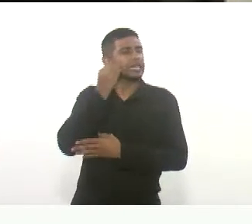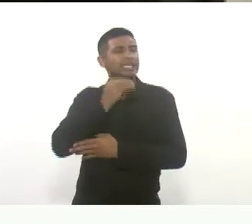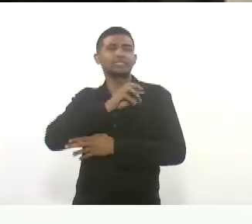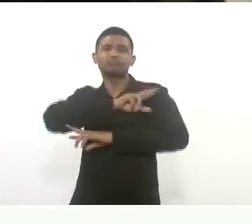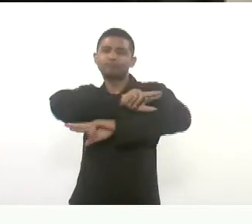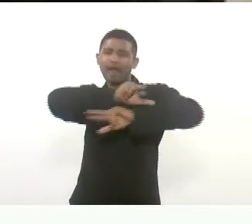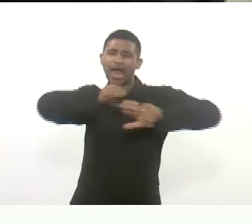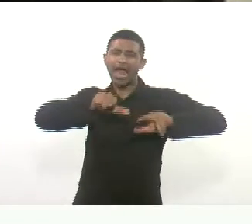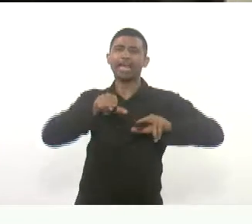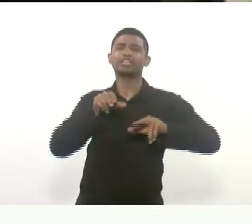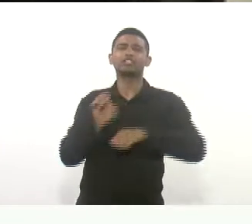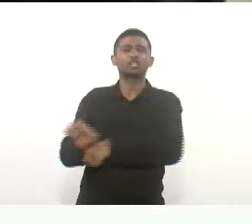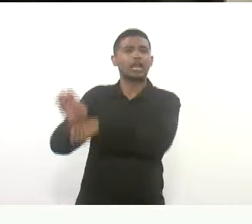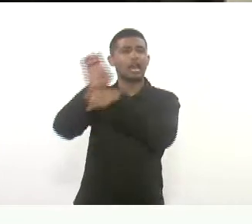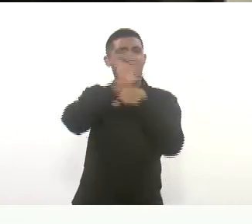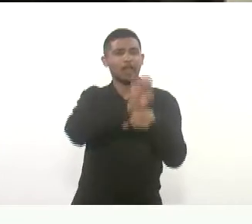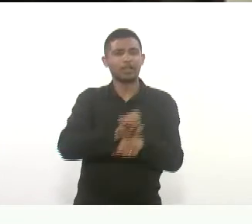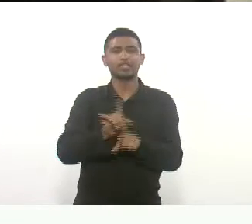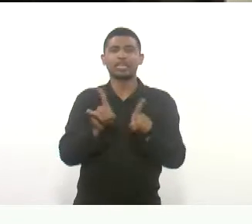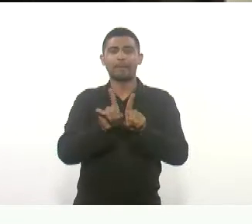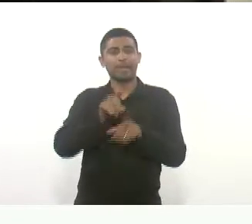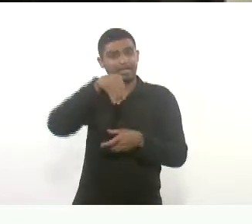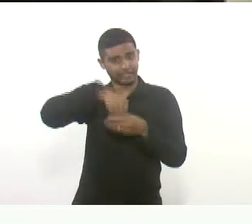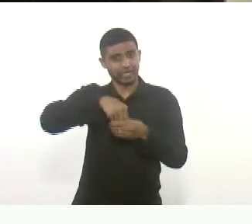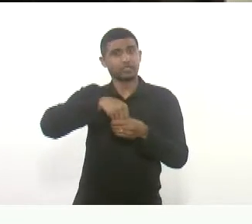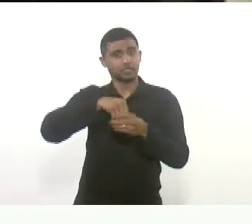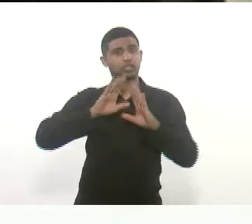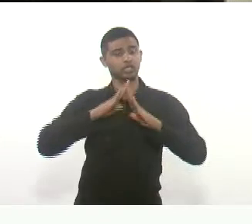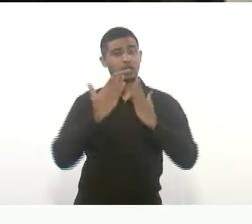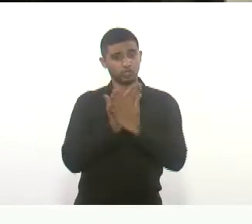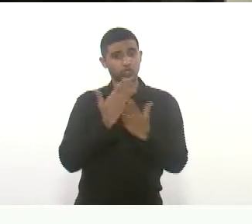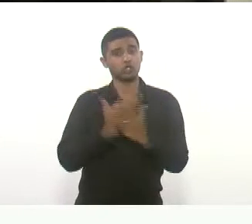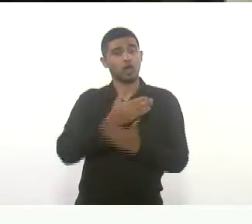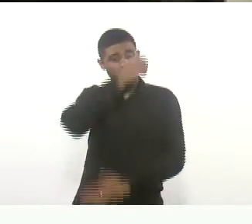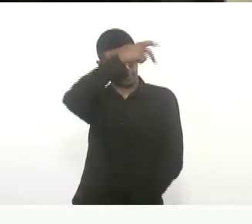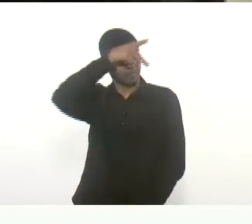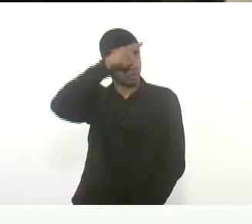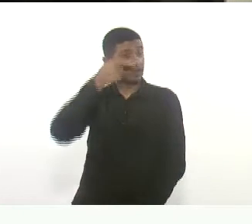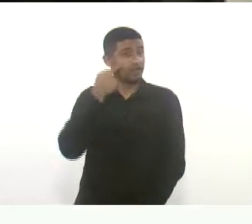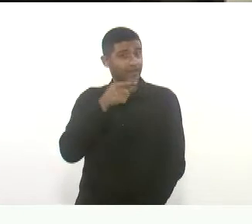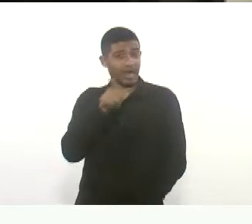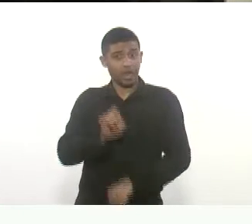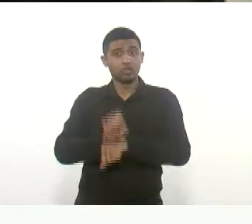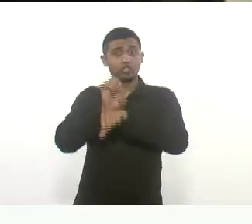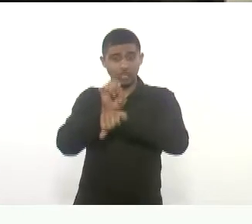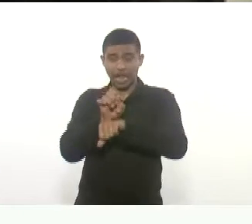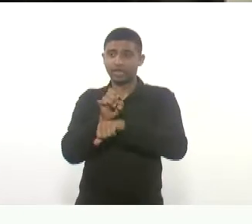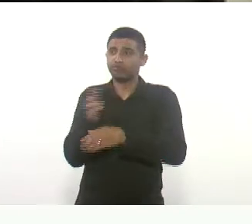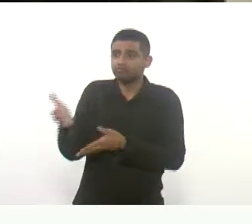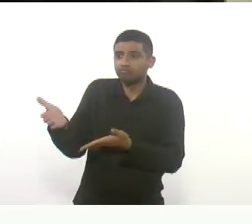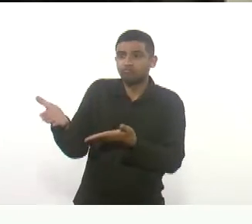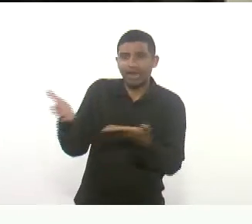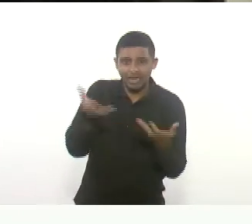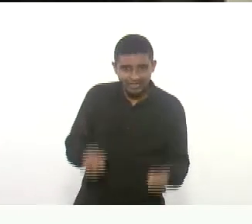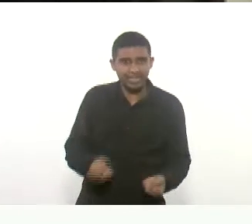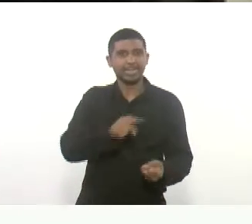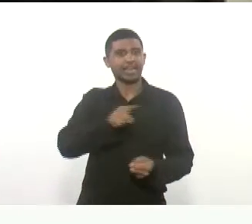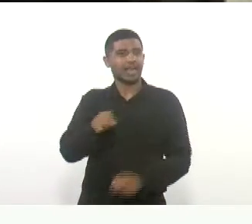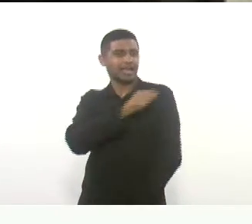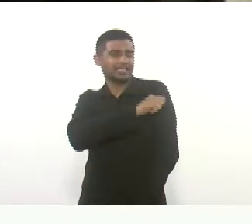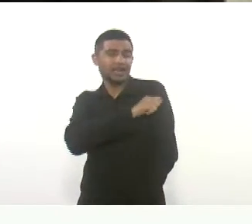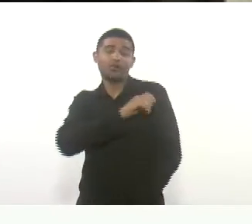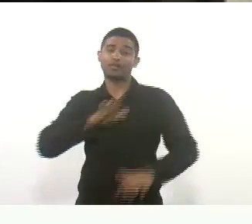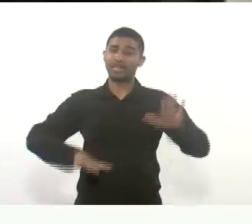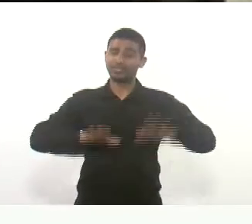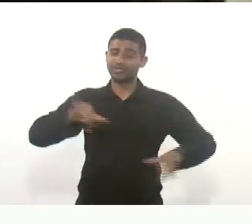estados, até mesmo na rede municipal, porque é o Estado quem recebe esses alunos da rede municipal e muitas das vezes